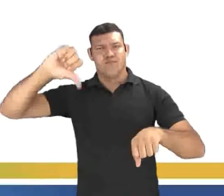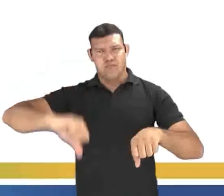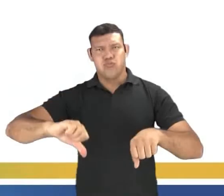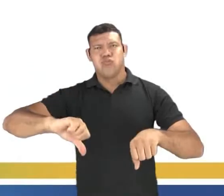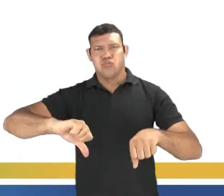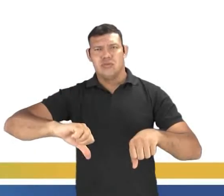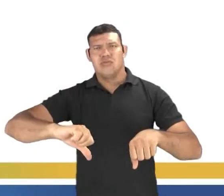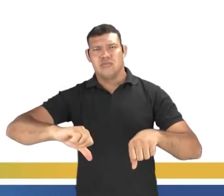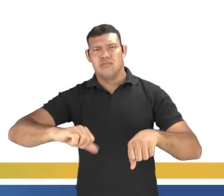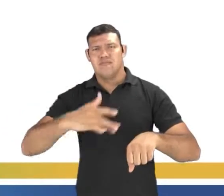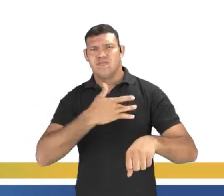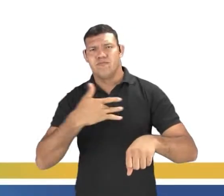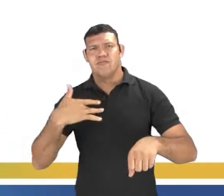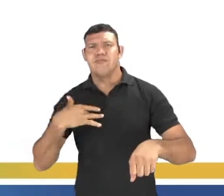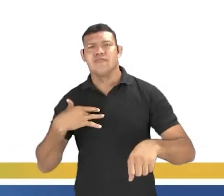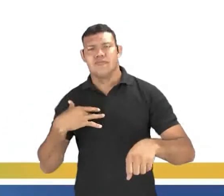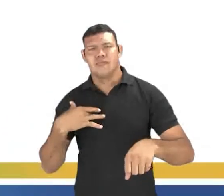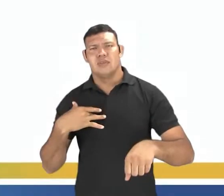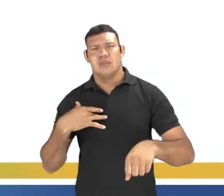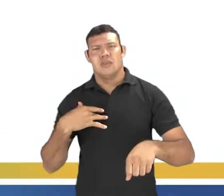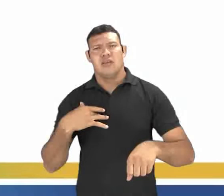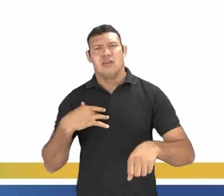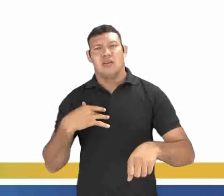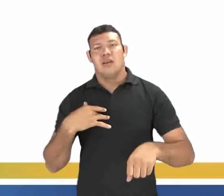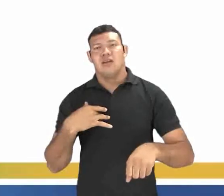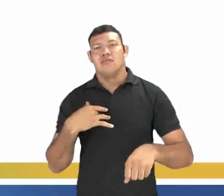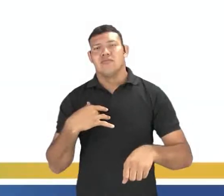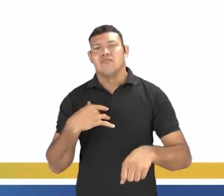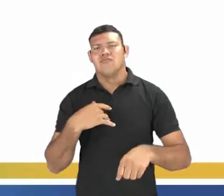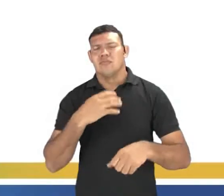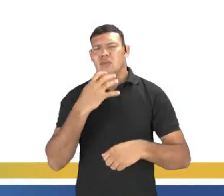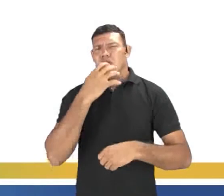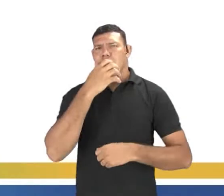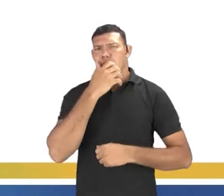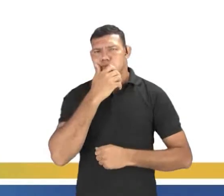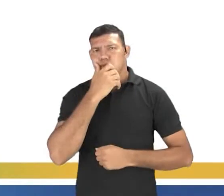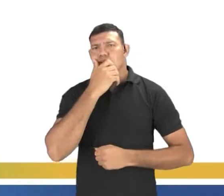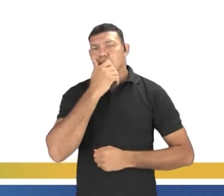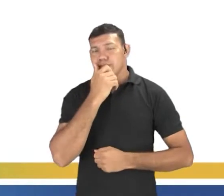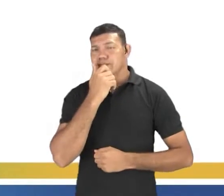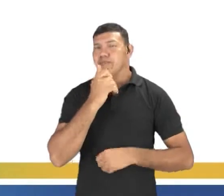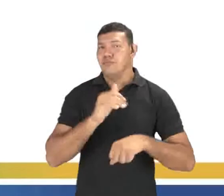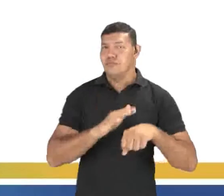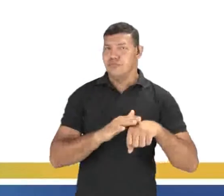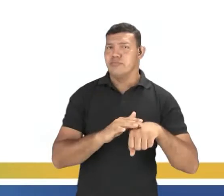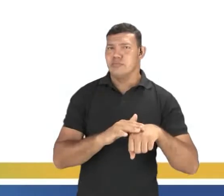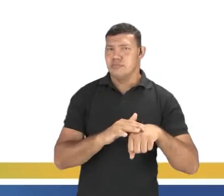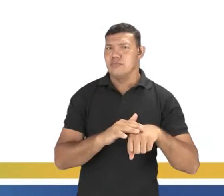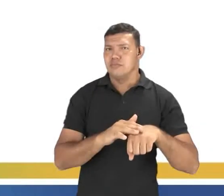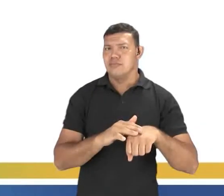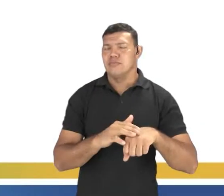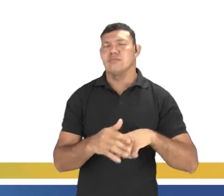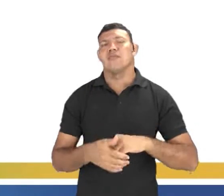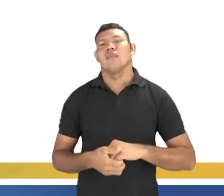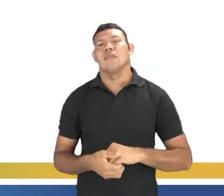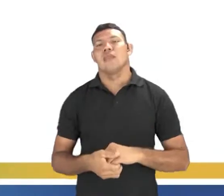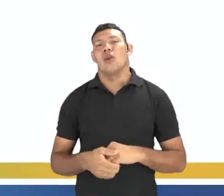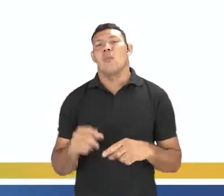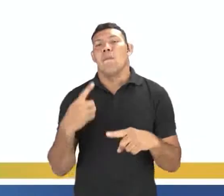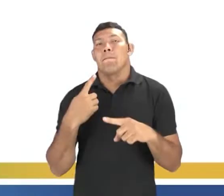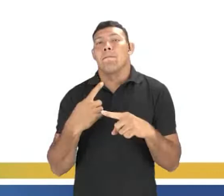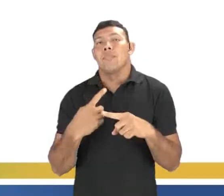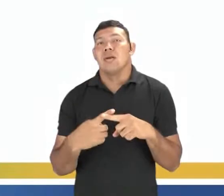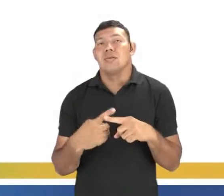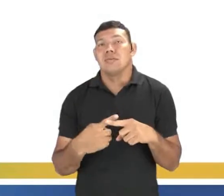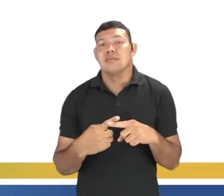em seu quadro de saúde ou maiores dificuldades na recuperação devido ao potencial tóxico destas queimadas